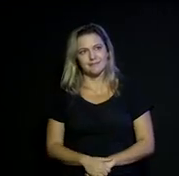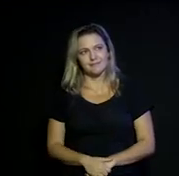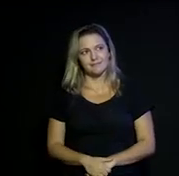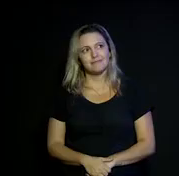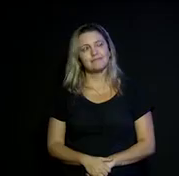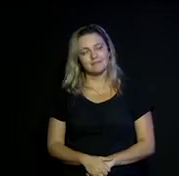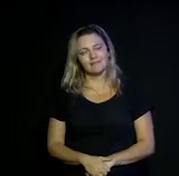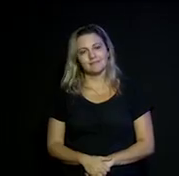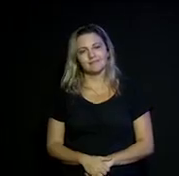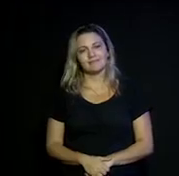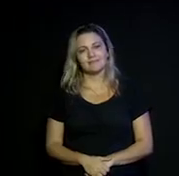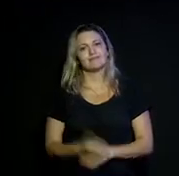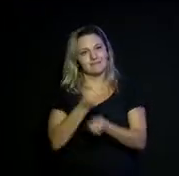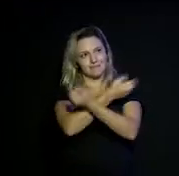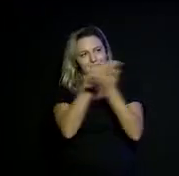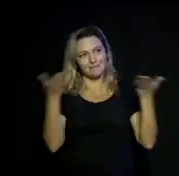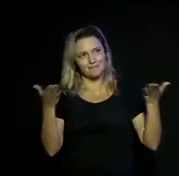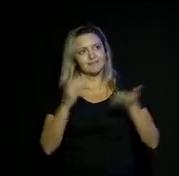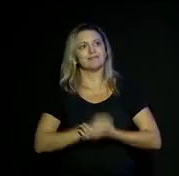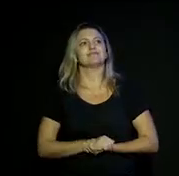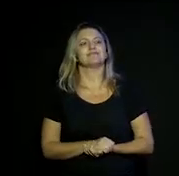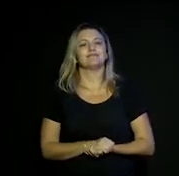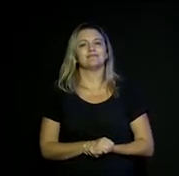Eu conto com vocês.